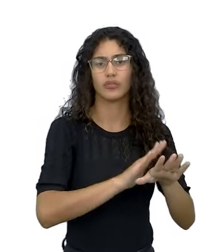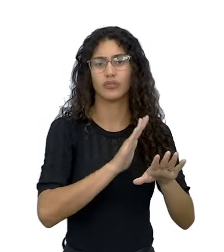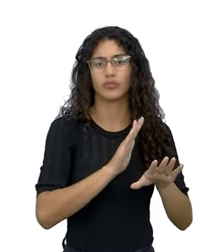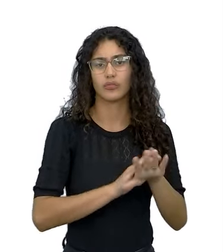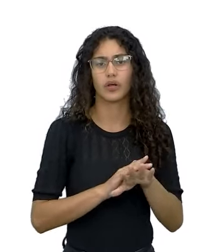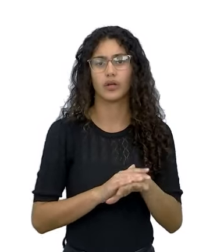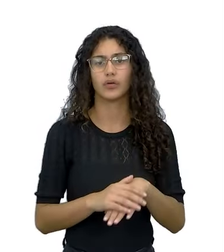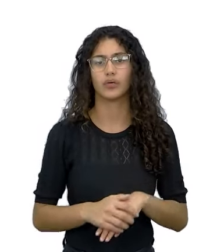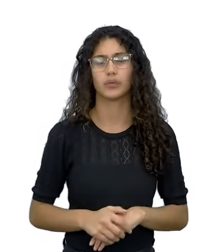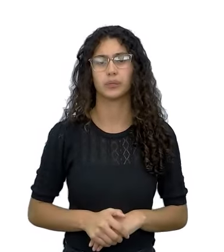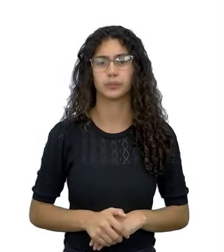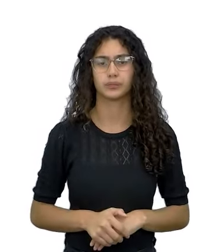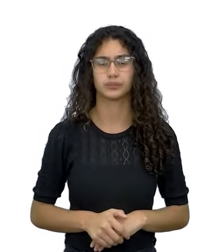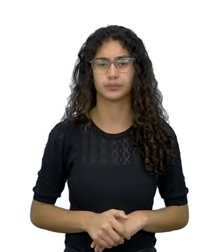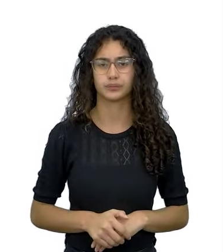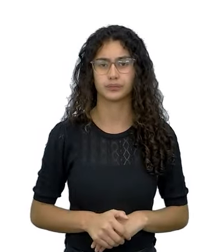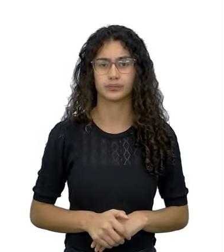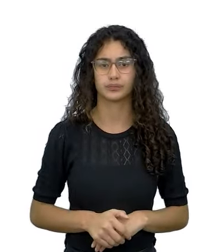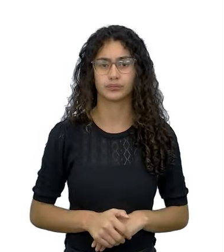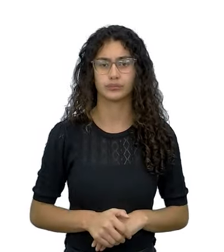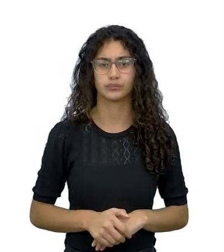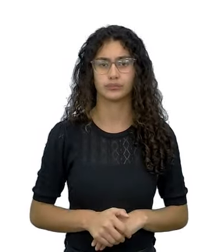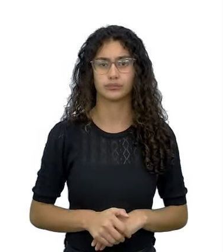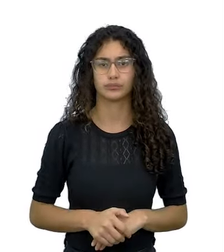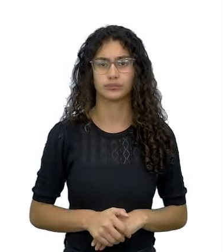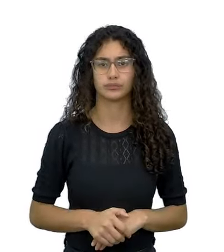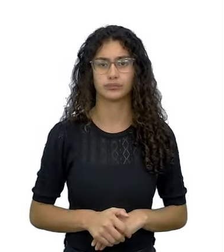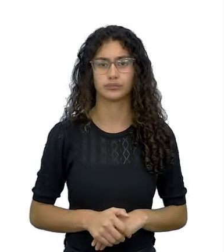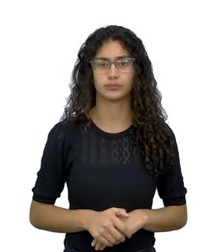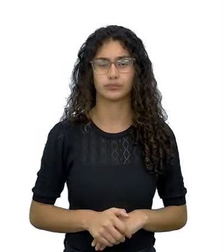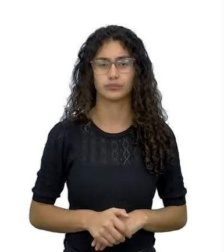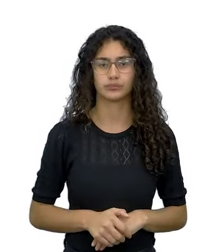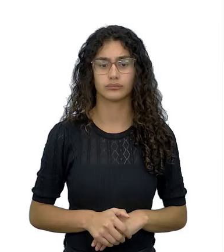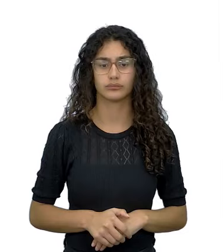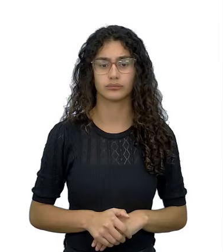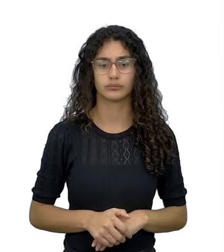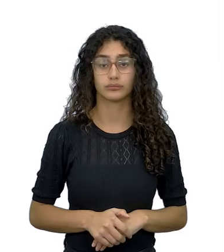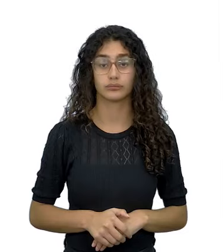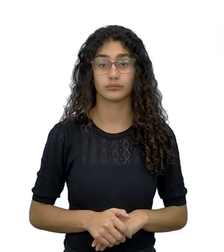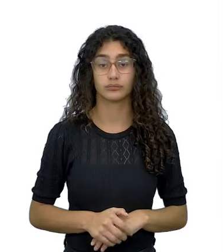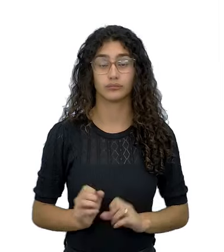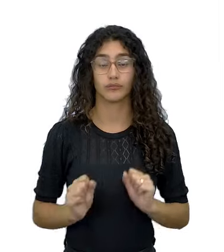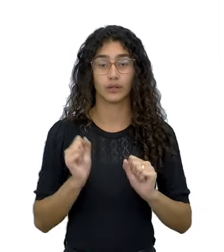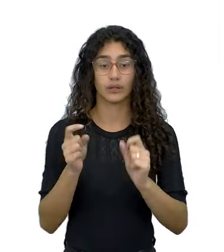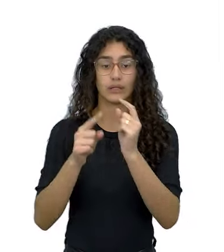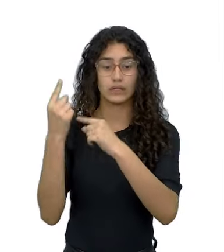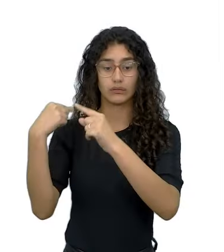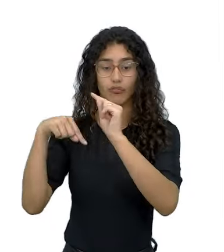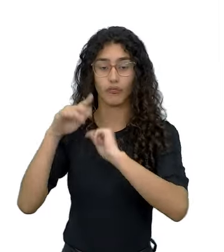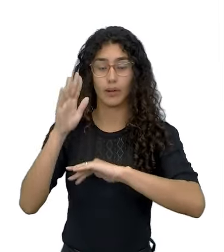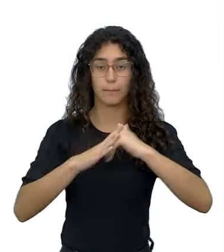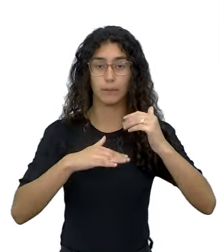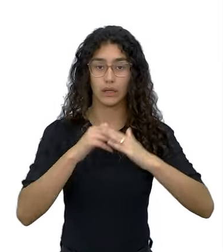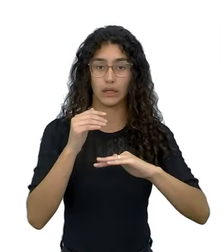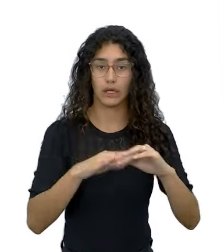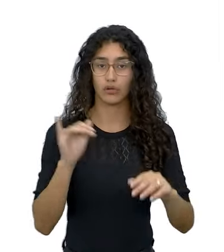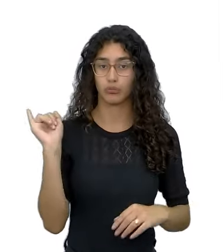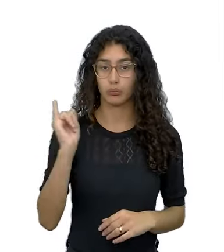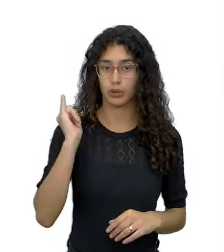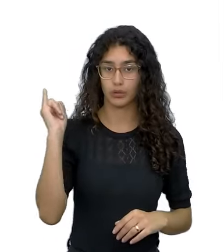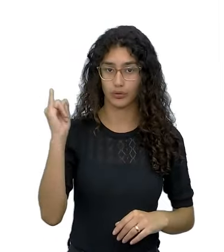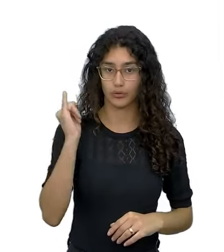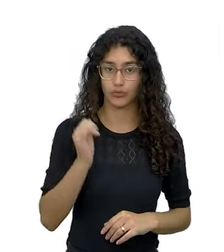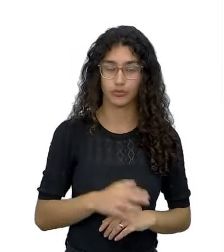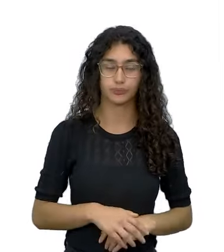dessa produção, tá? Então, a gente para poder desenvolver essa habilidade essencial.